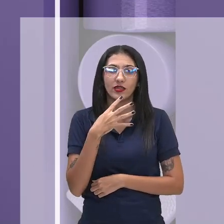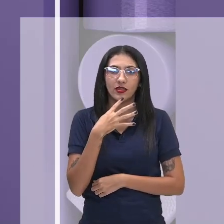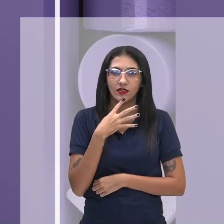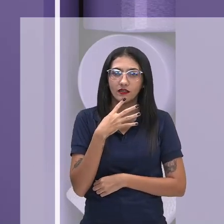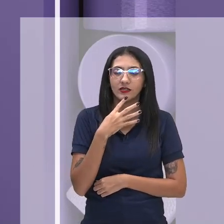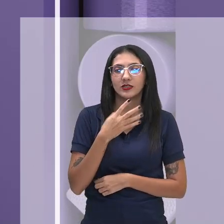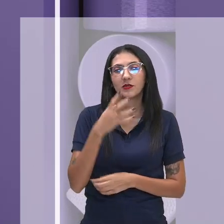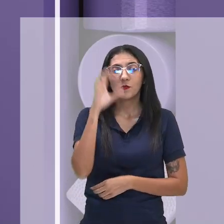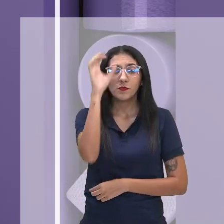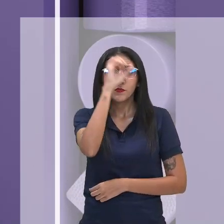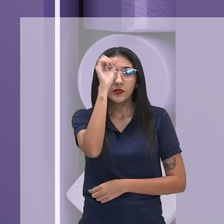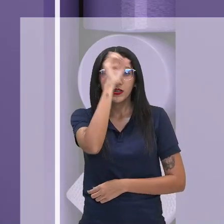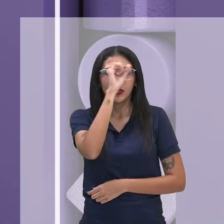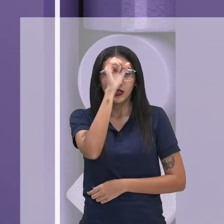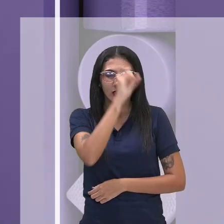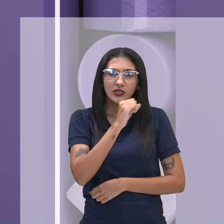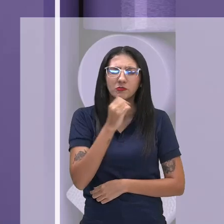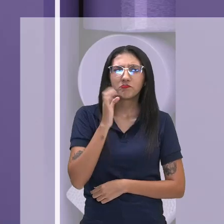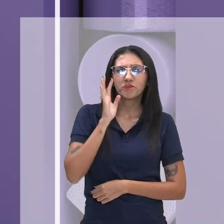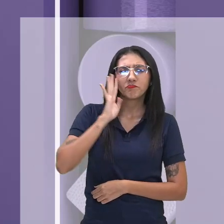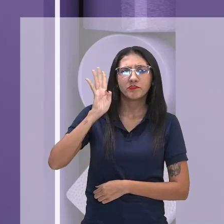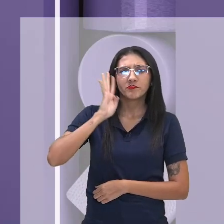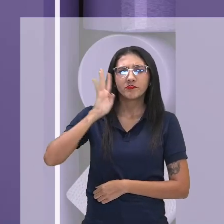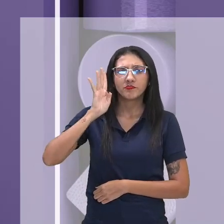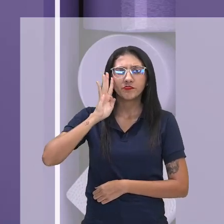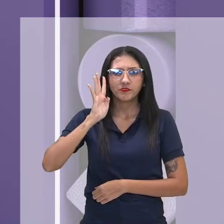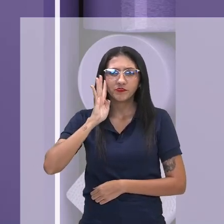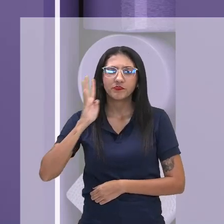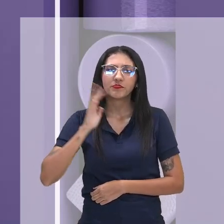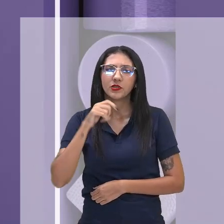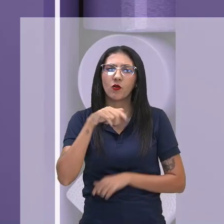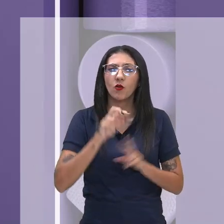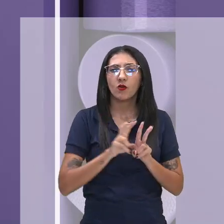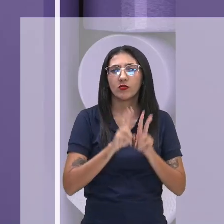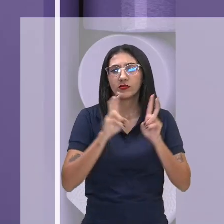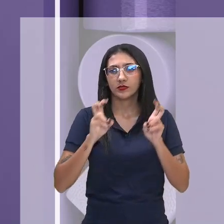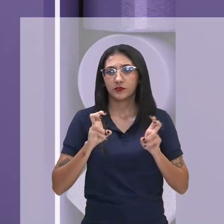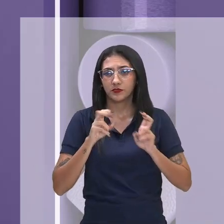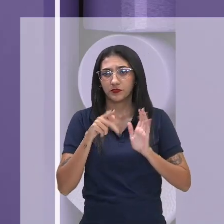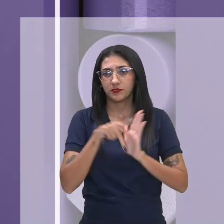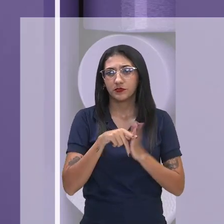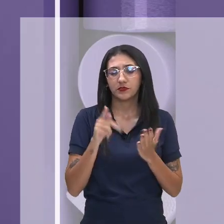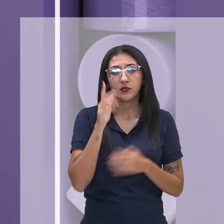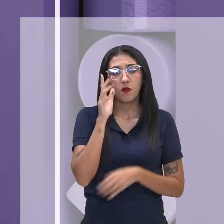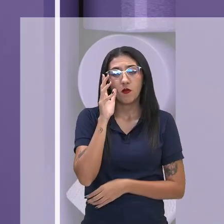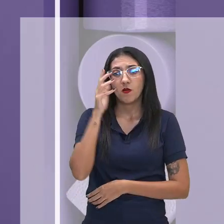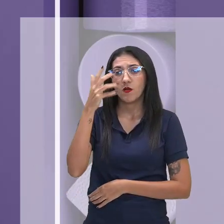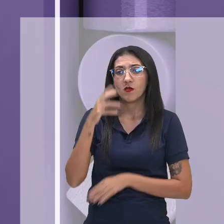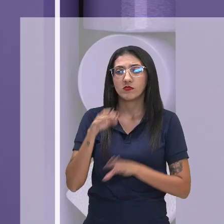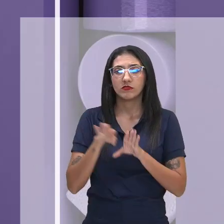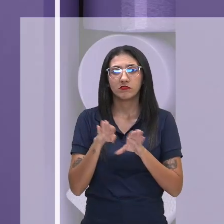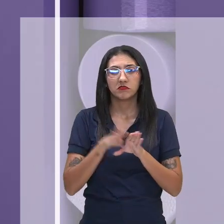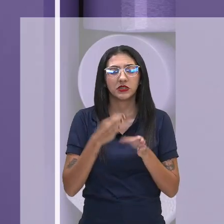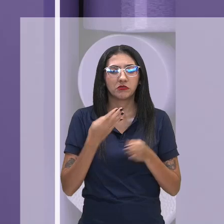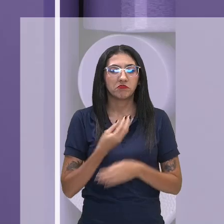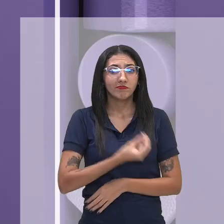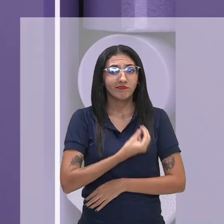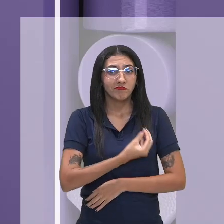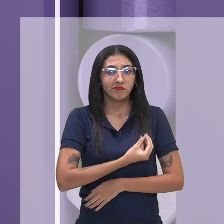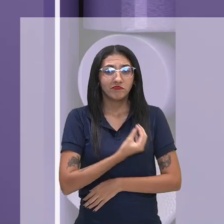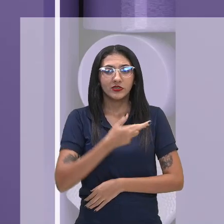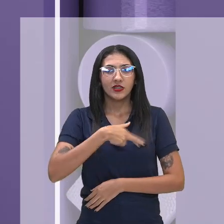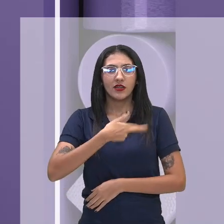conheça, aprenda, reflita sobre o fenômeno e a presença das religiões